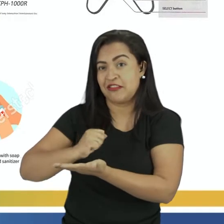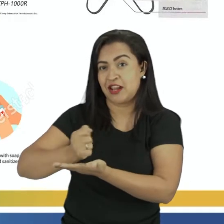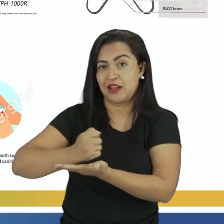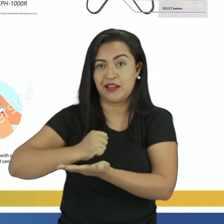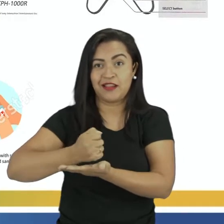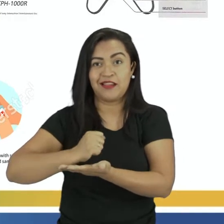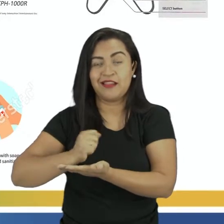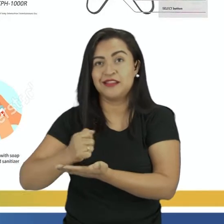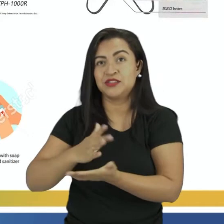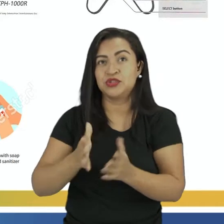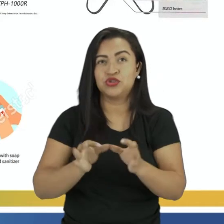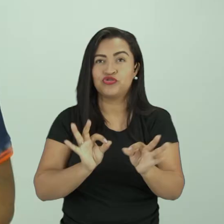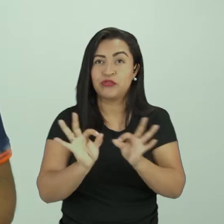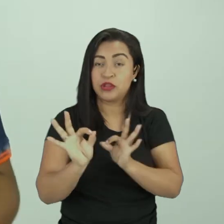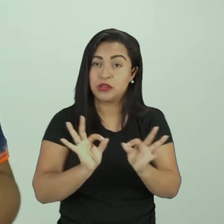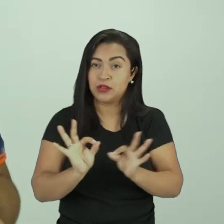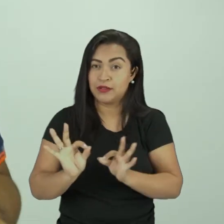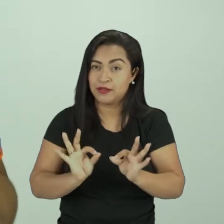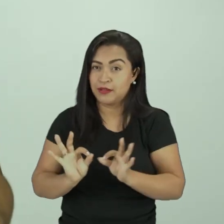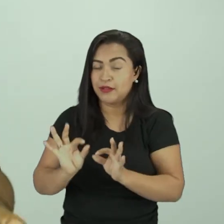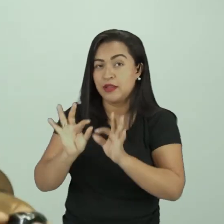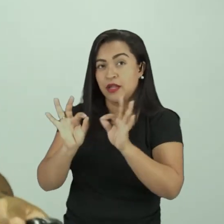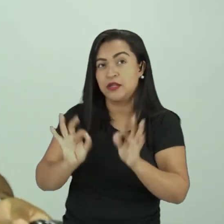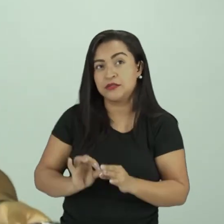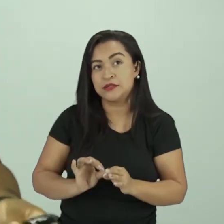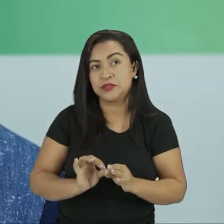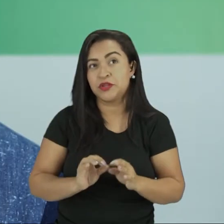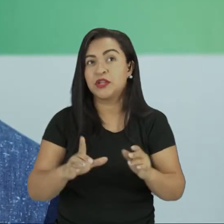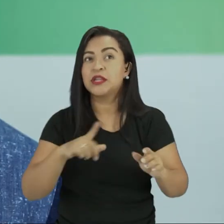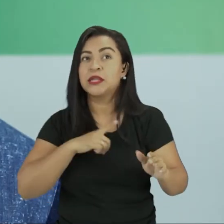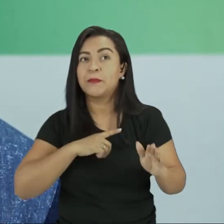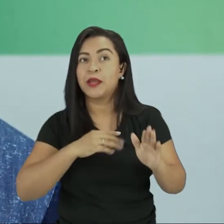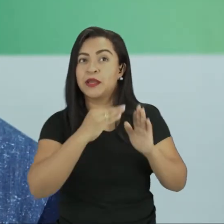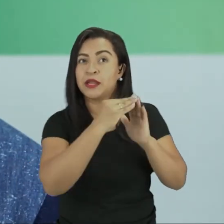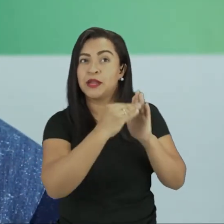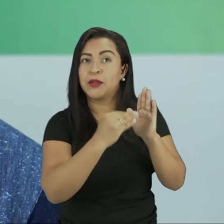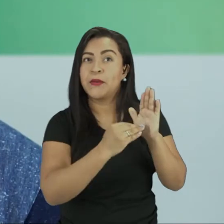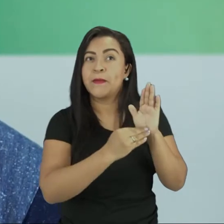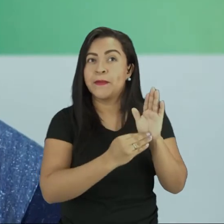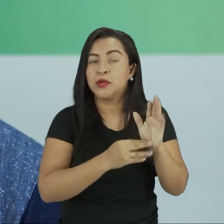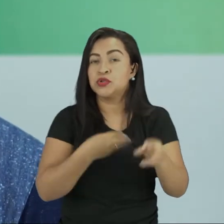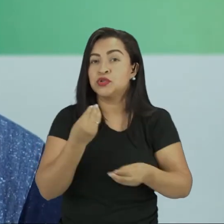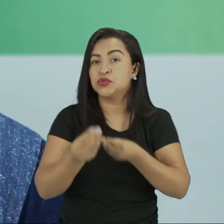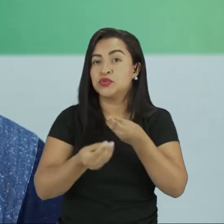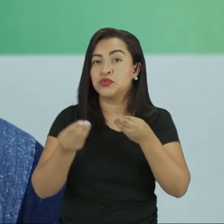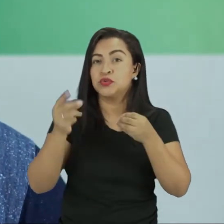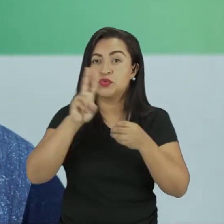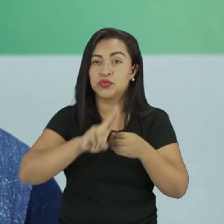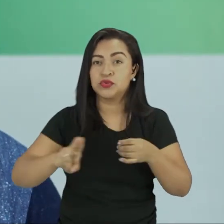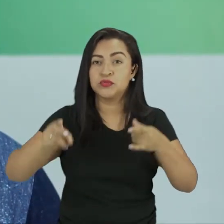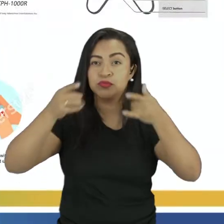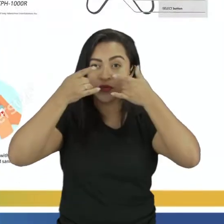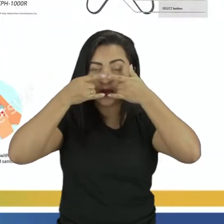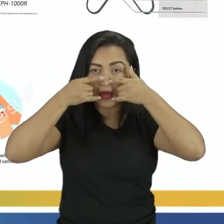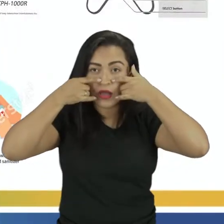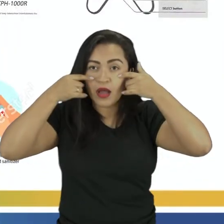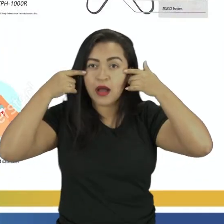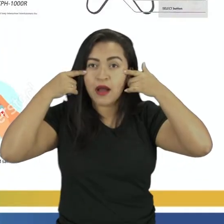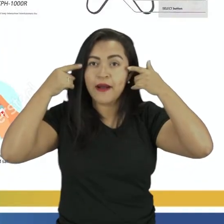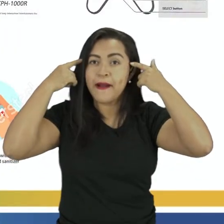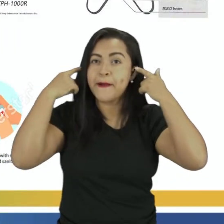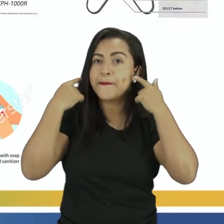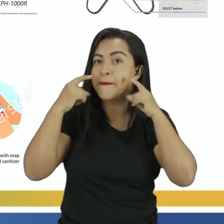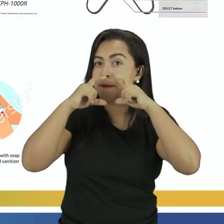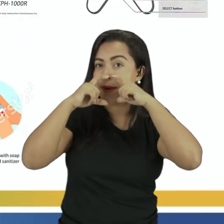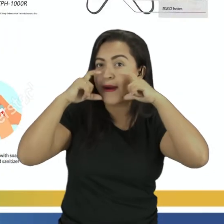né? Detalhando. E nós temos também aqui uma sequência de ação de como utilizar a máscara. Primeiramente, ele vai ensinar,